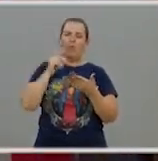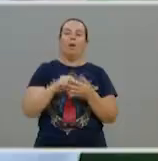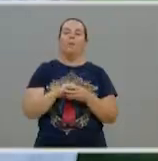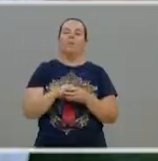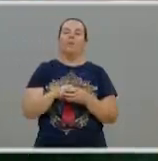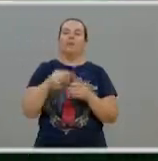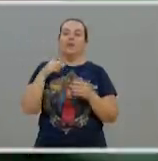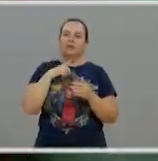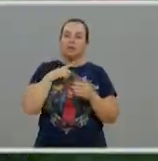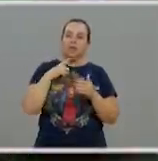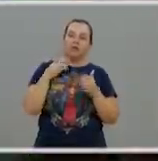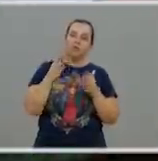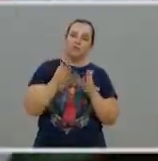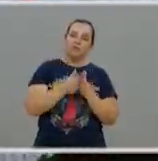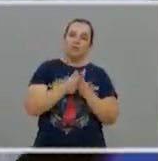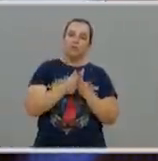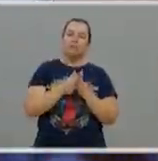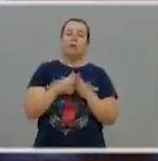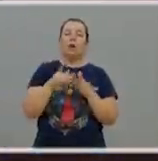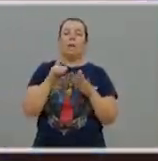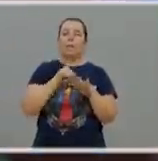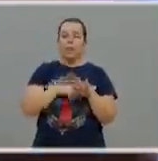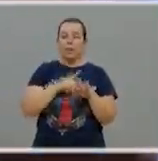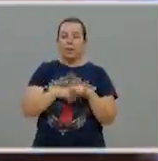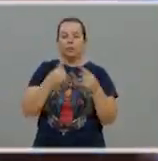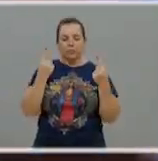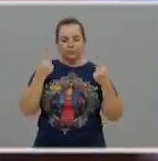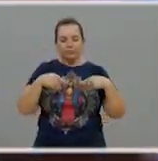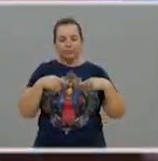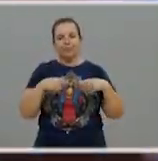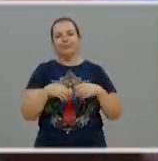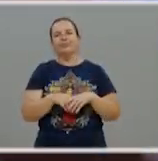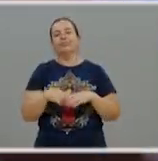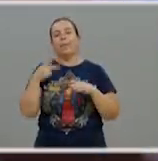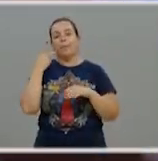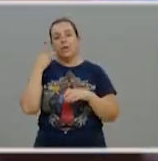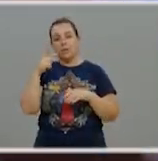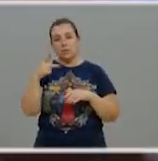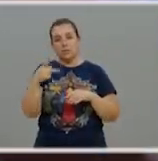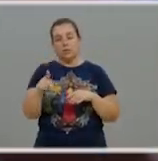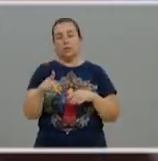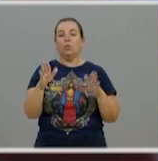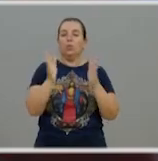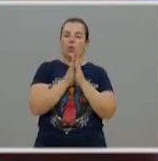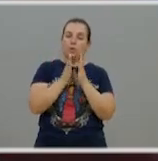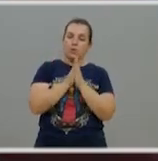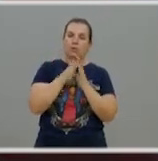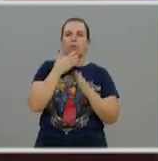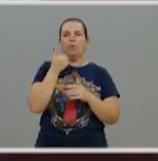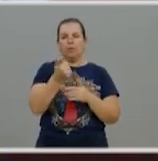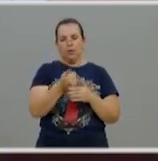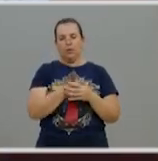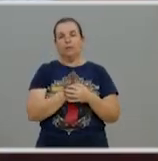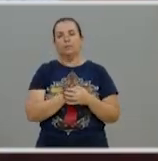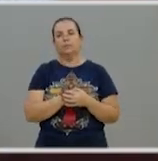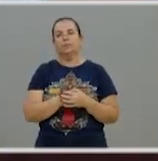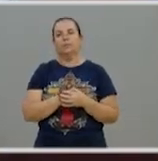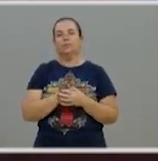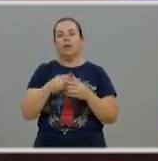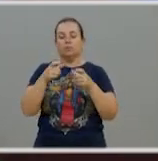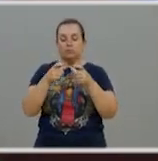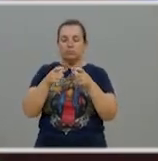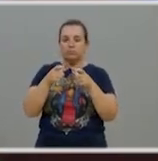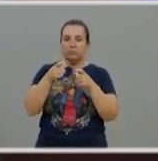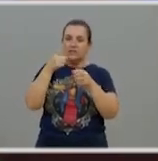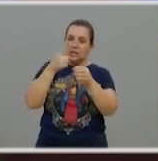que eu chamo de batalha espiritual, pregação e oração, e tem sido melhor. Pelas cidades por onde eu